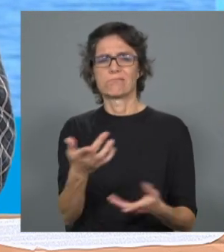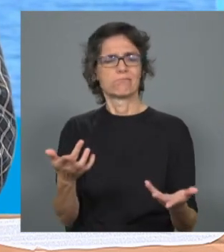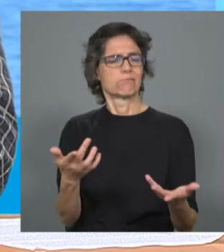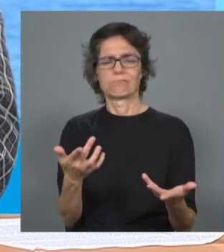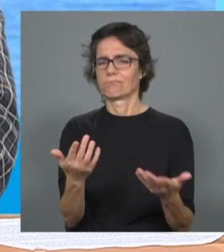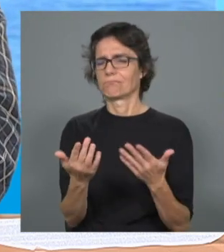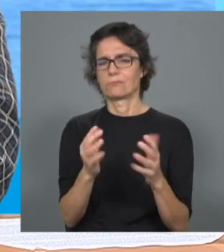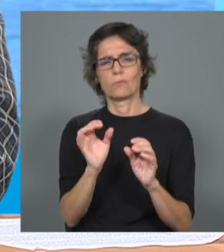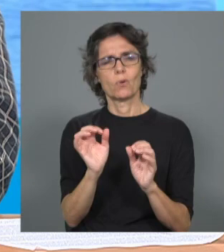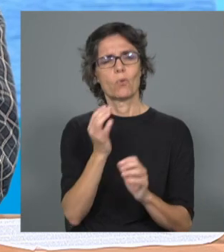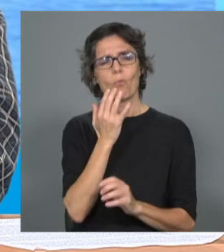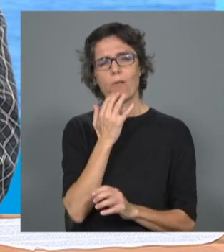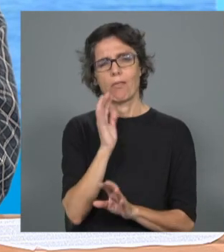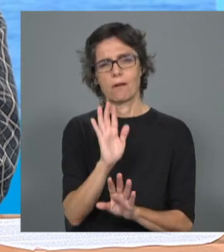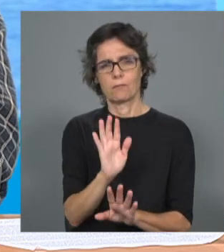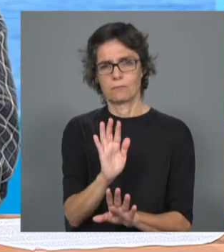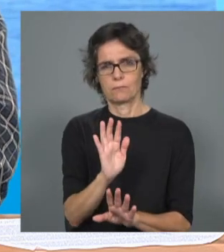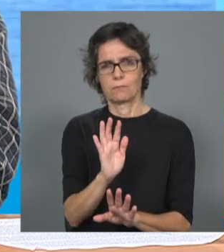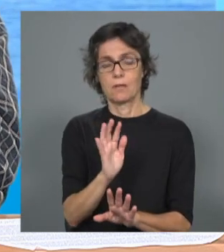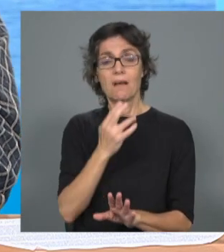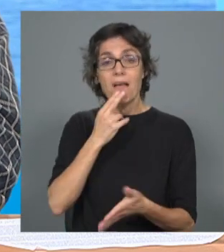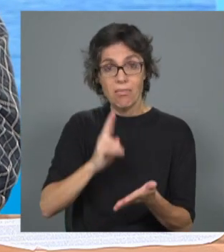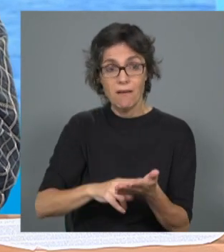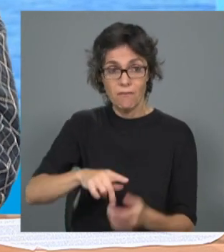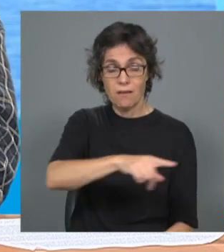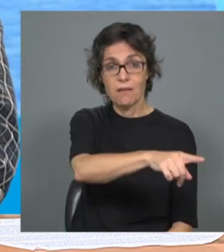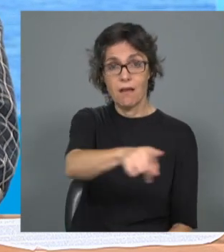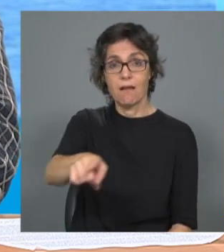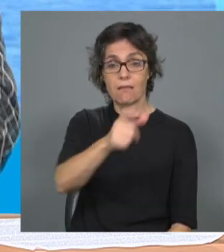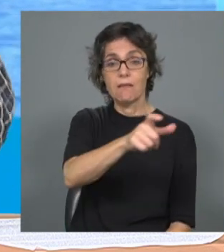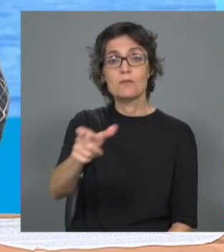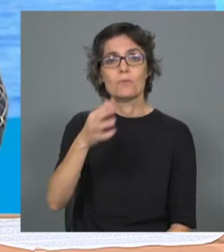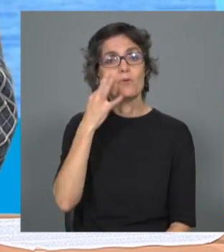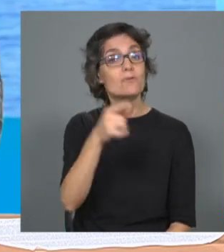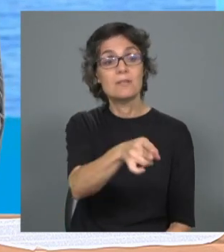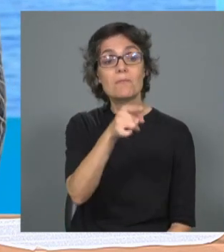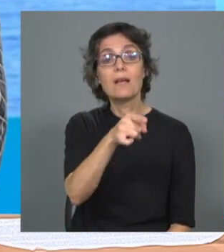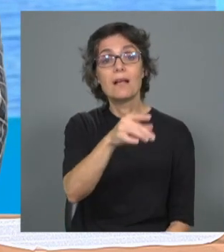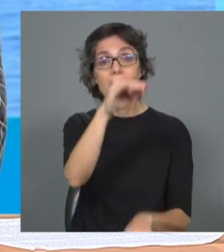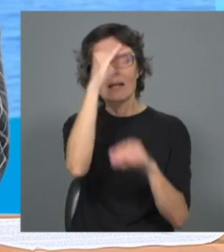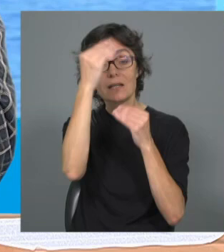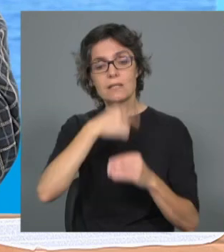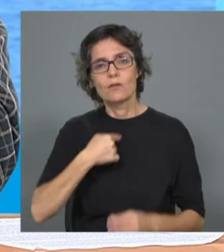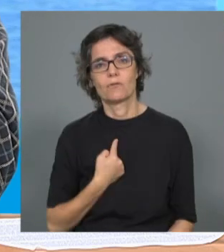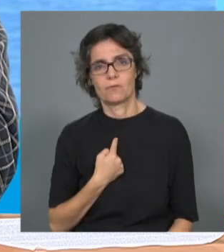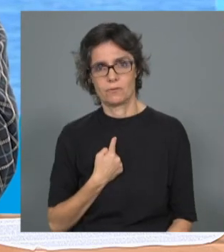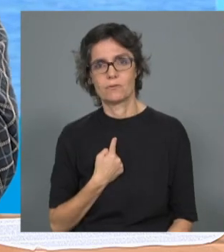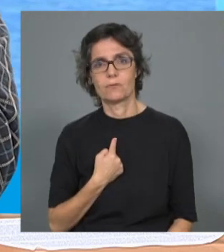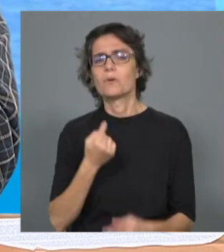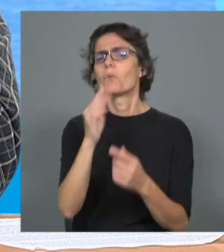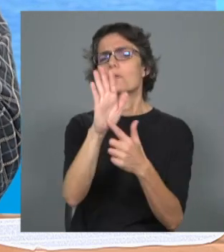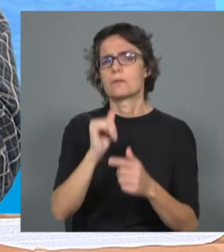é verdade. Porque, na realidade, o que nós vemos é que as pessoas simples e aqueles que nos ensinam mais, muitas vezes, são os simples. Eu vou-lhe dar um